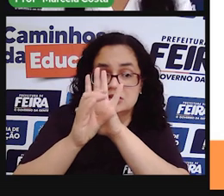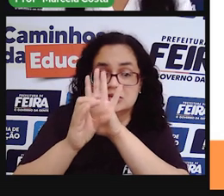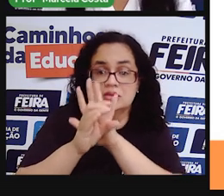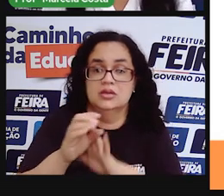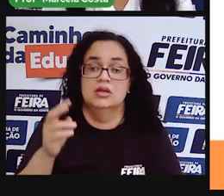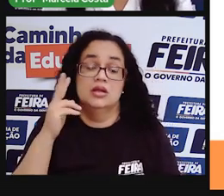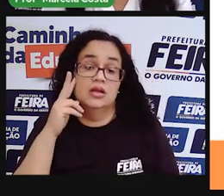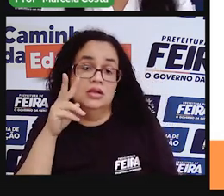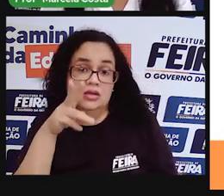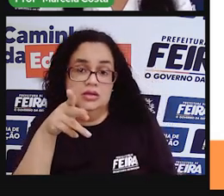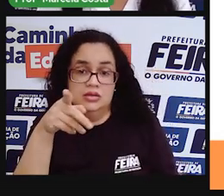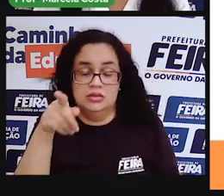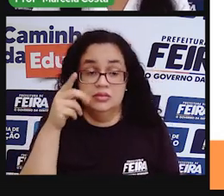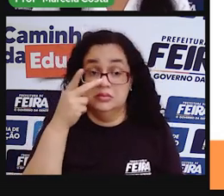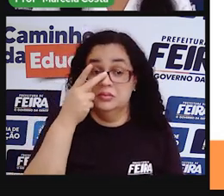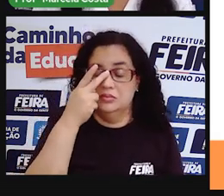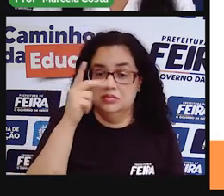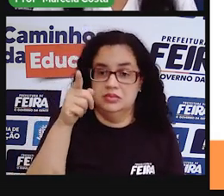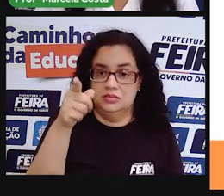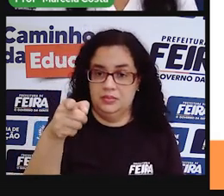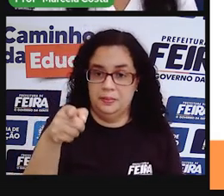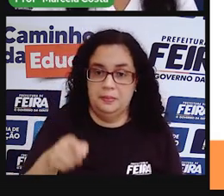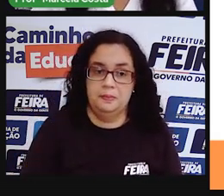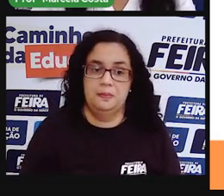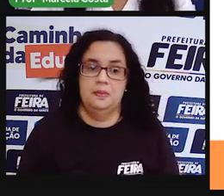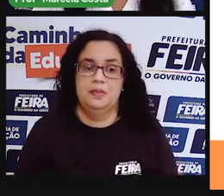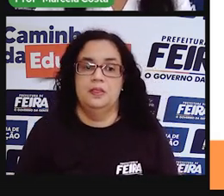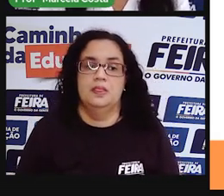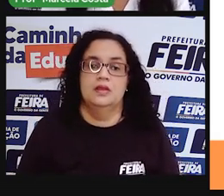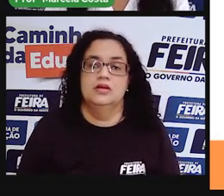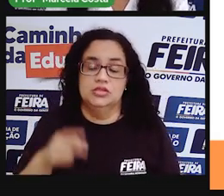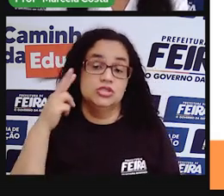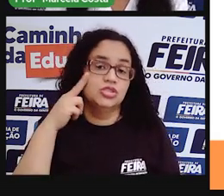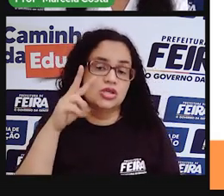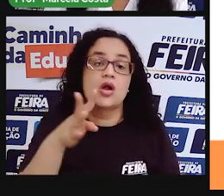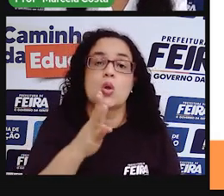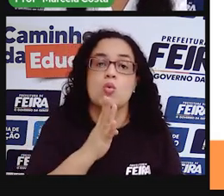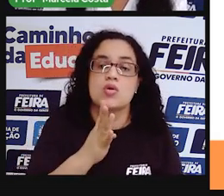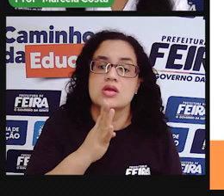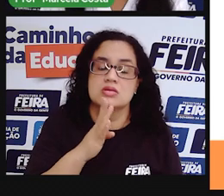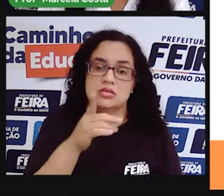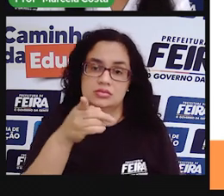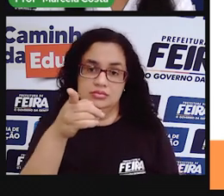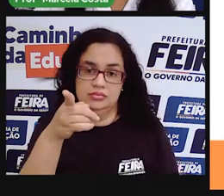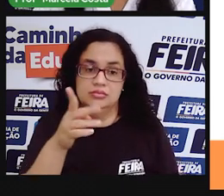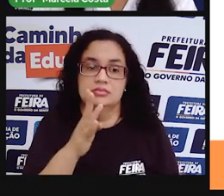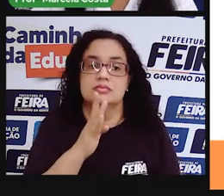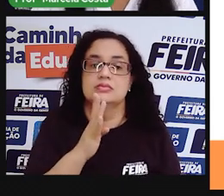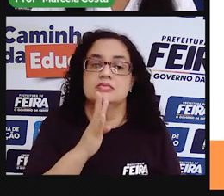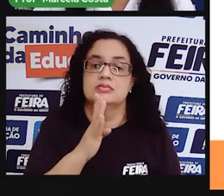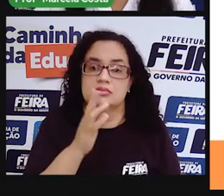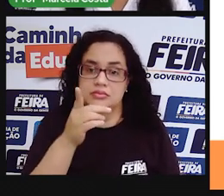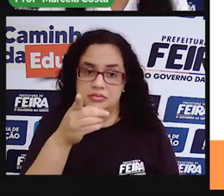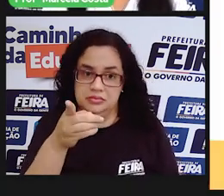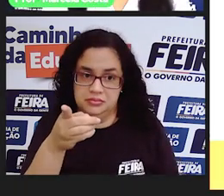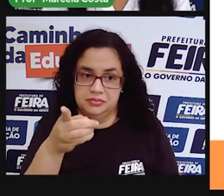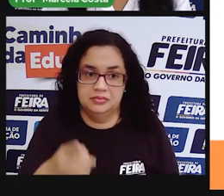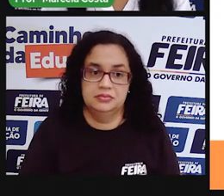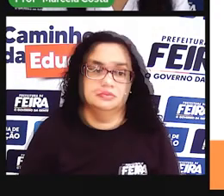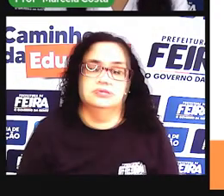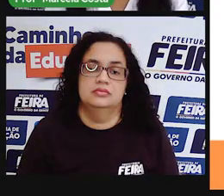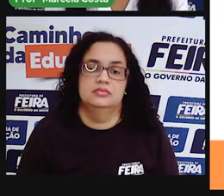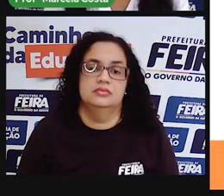comunicação. E esse símbolo aqui, você já viu? Conhece esse símbolo?